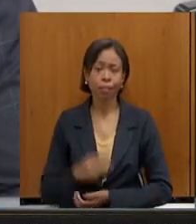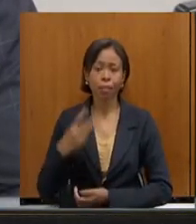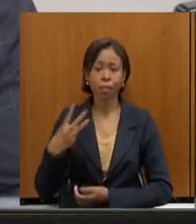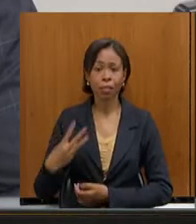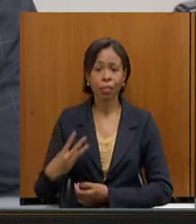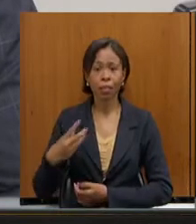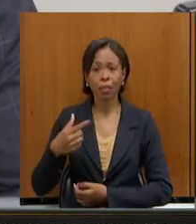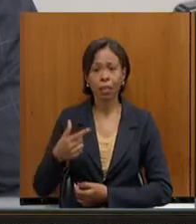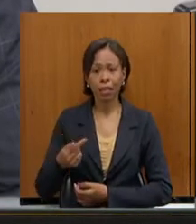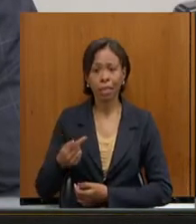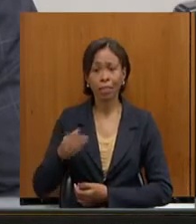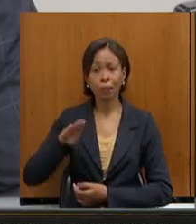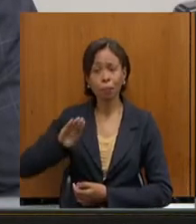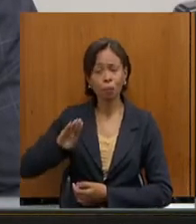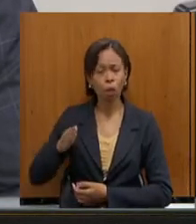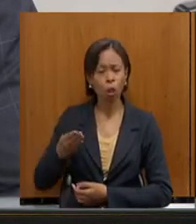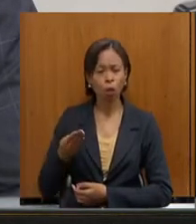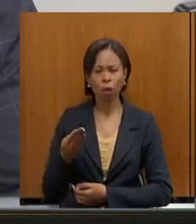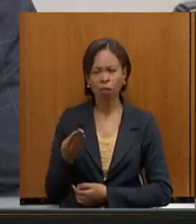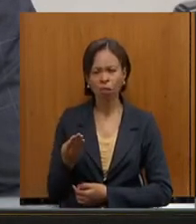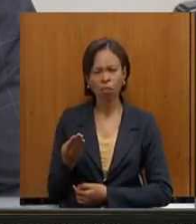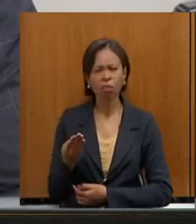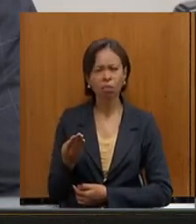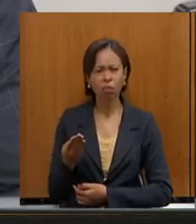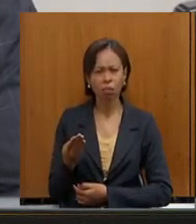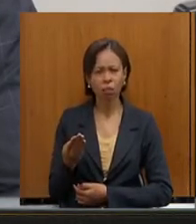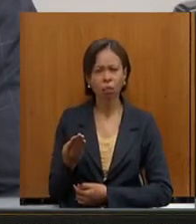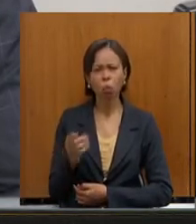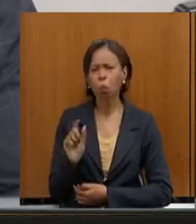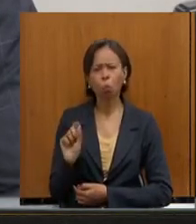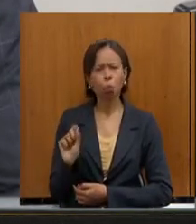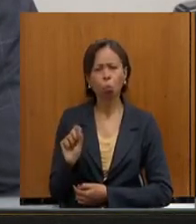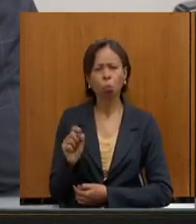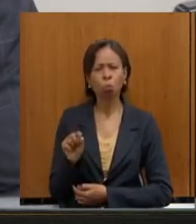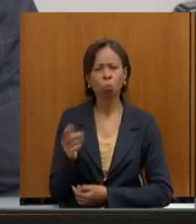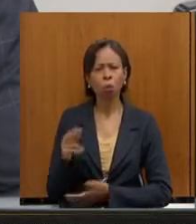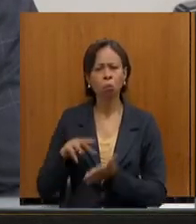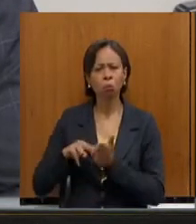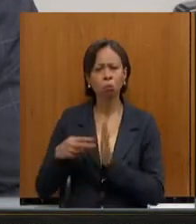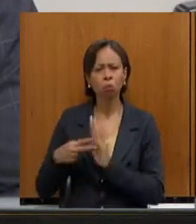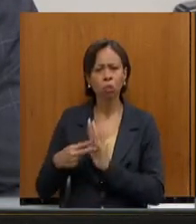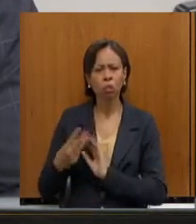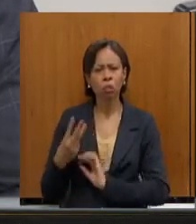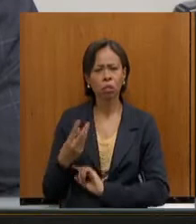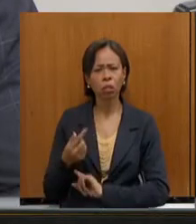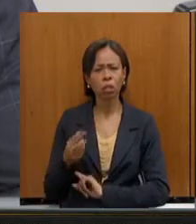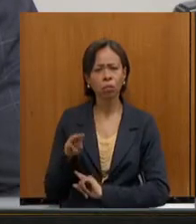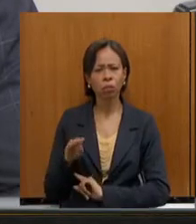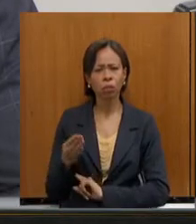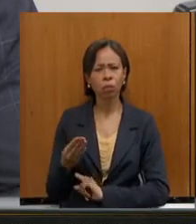bilhões que equivale 37 bilhões E aí